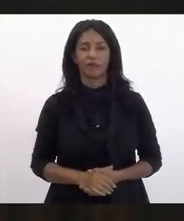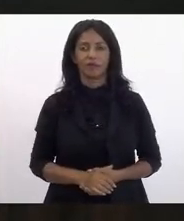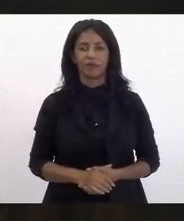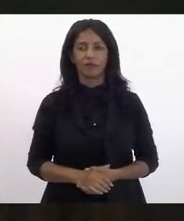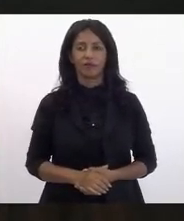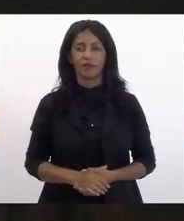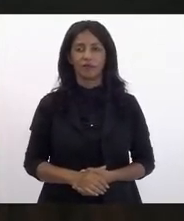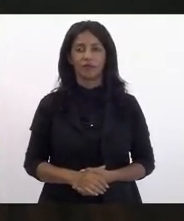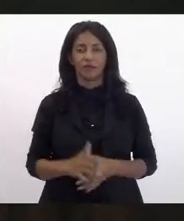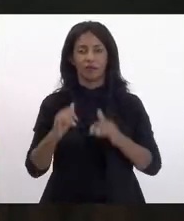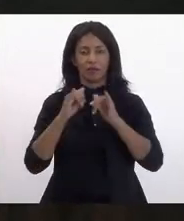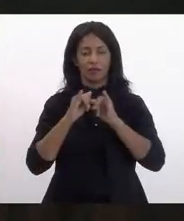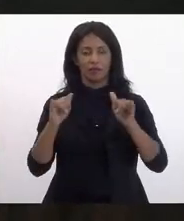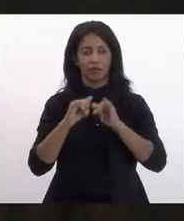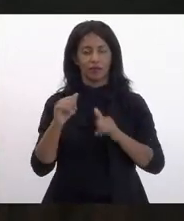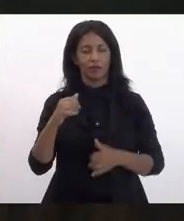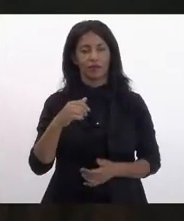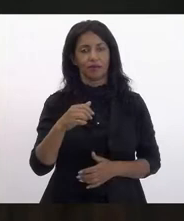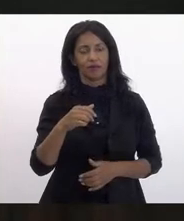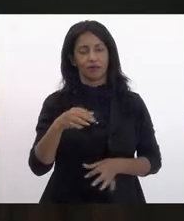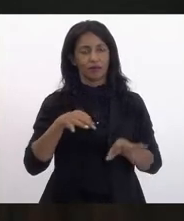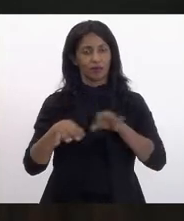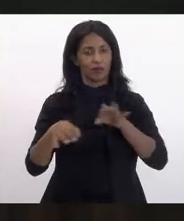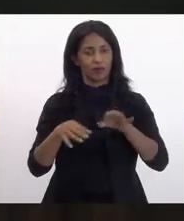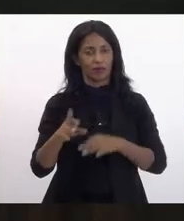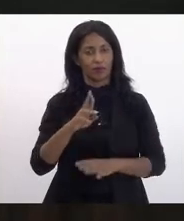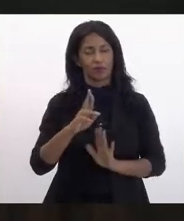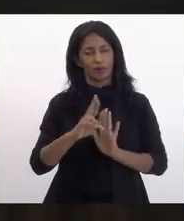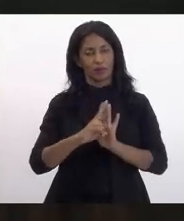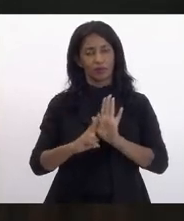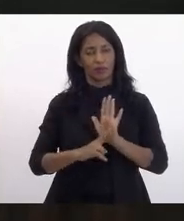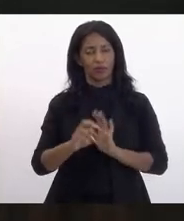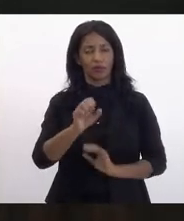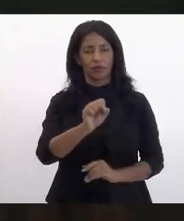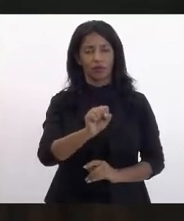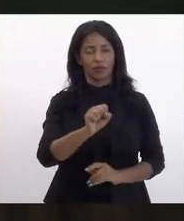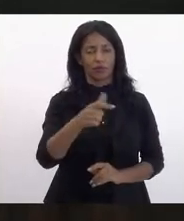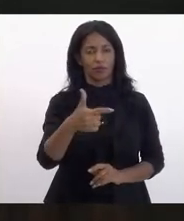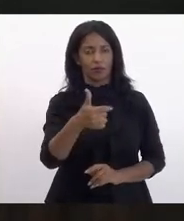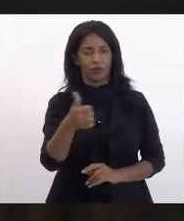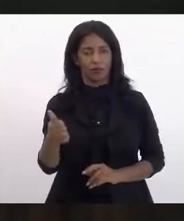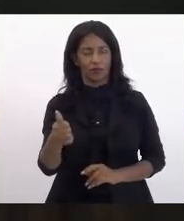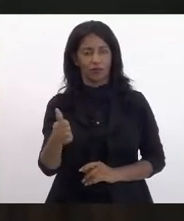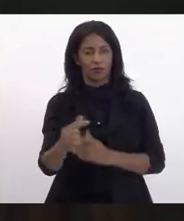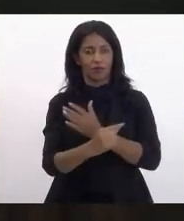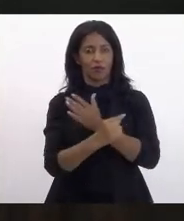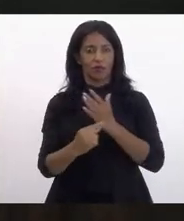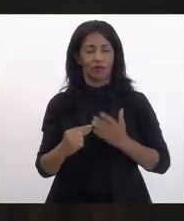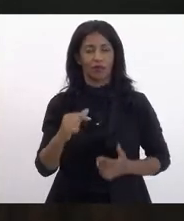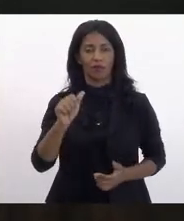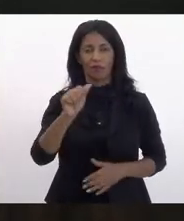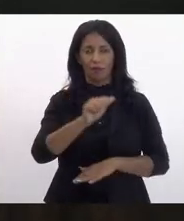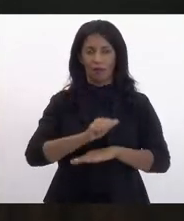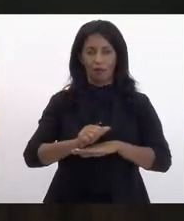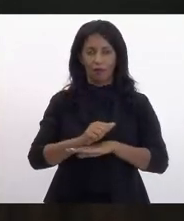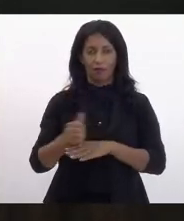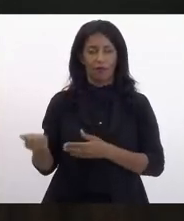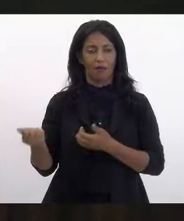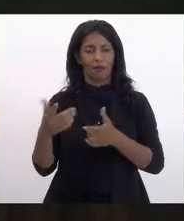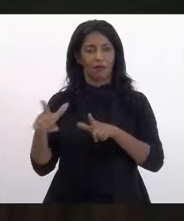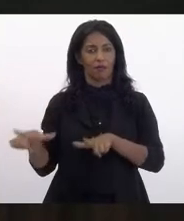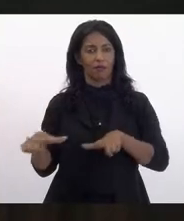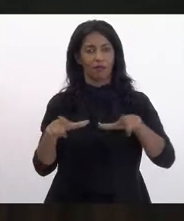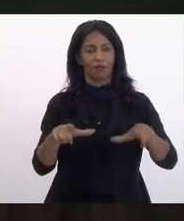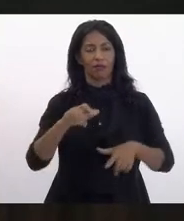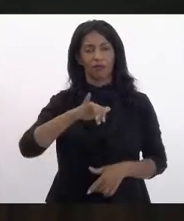promulgação. Anuncio o projeto de resolução número 800/2021, de autoria do deputado Marcos Abraão, que concede o diploma